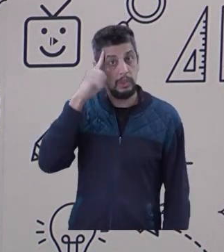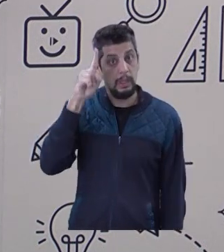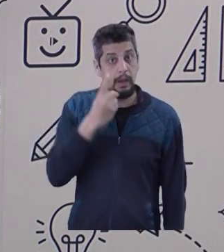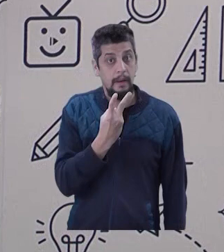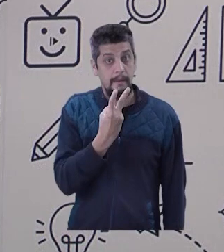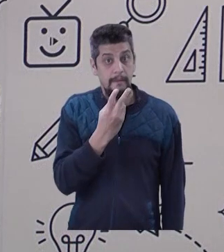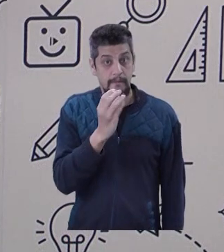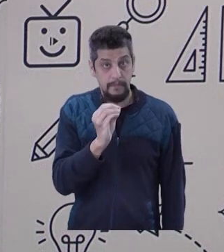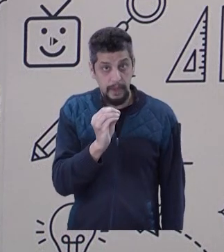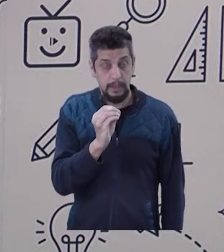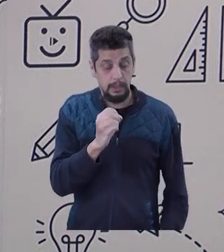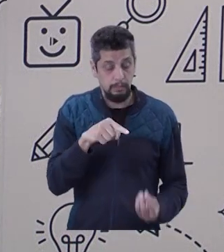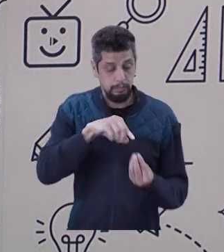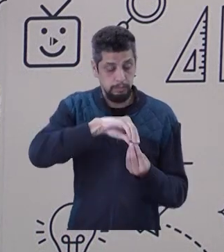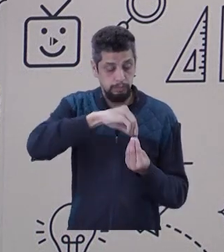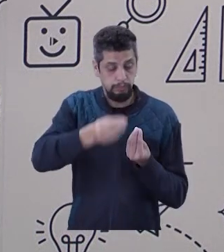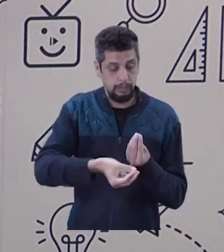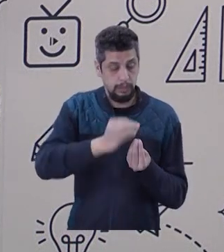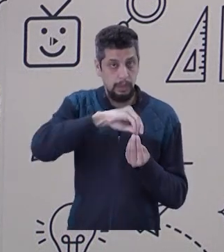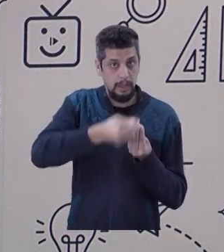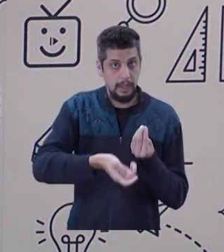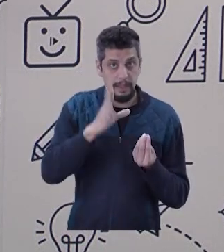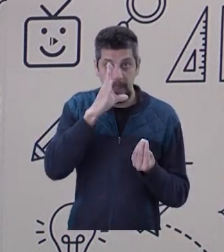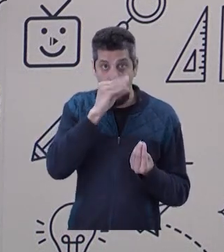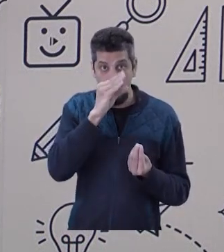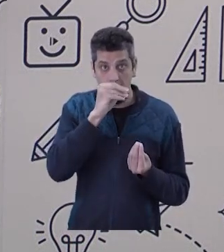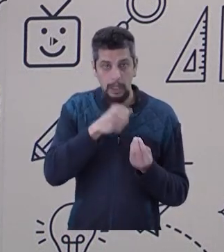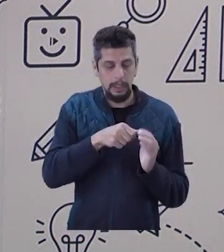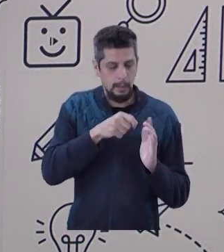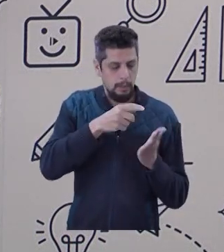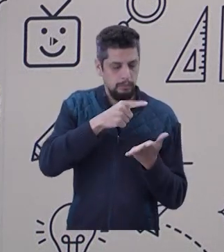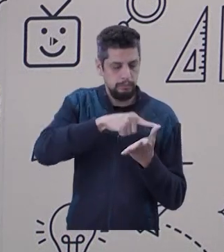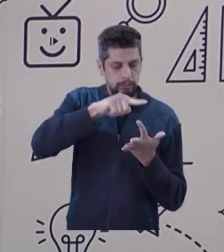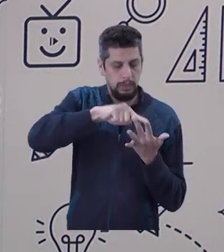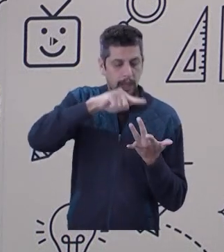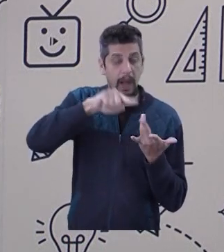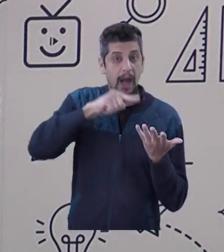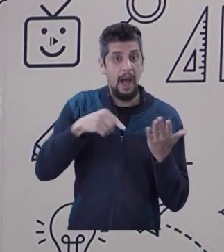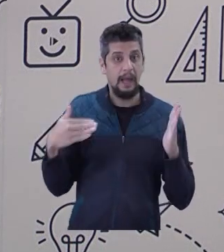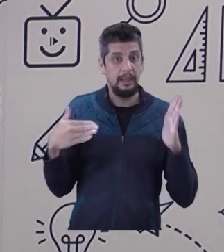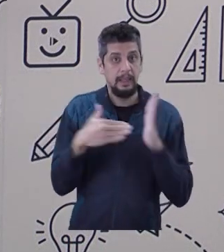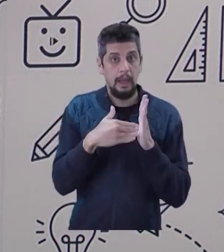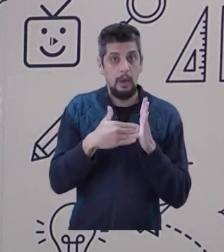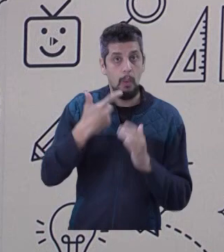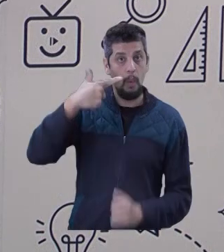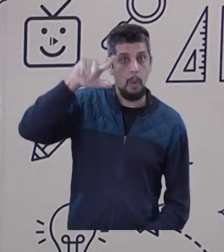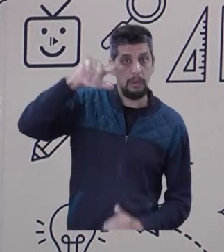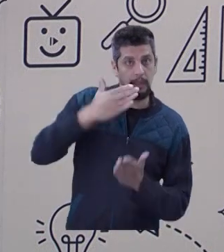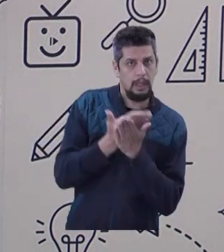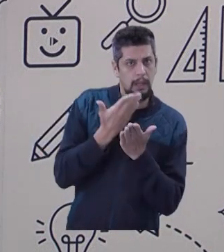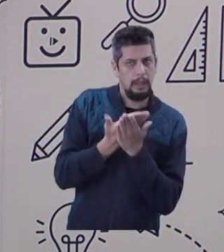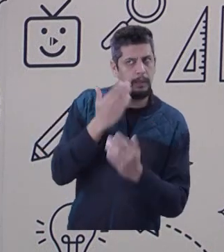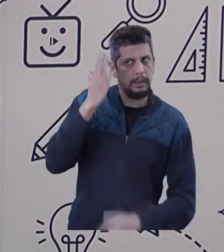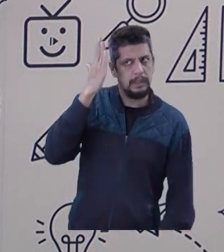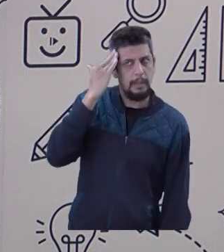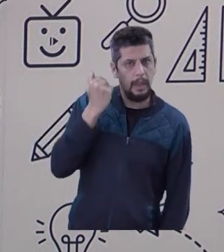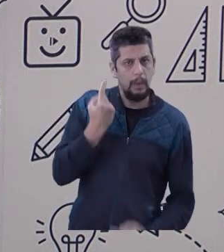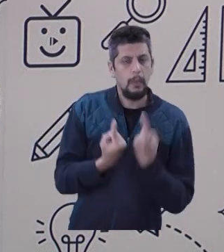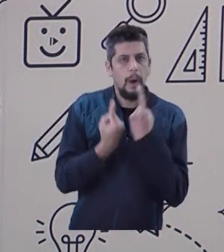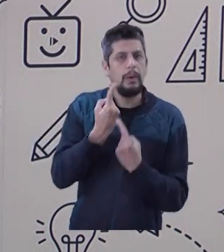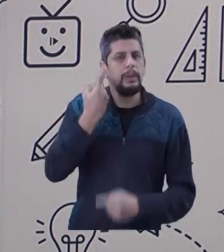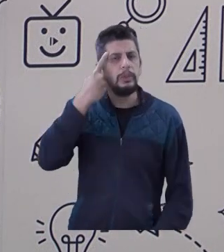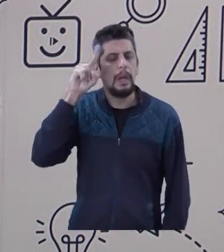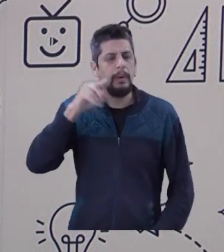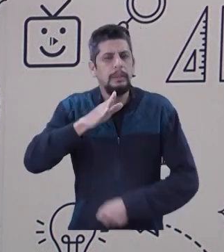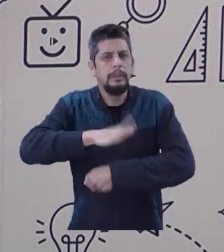dia 20, né? Foi no sábado, e contar quantos até o próximo para saber qual é o dia, certo?